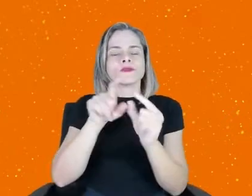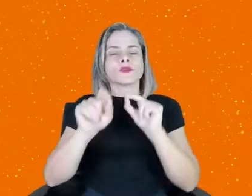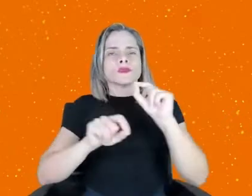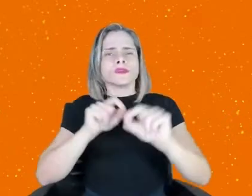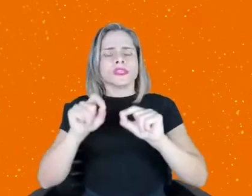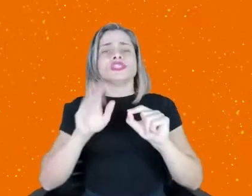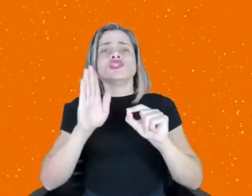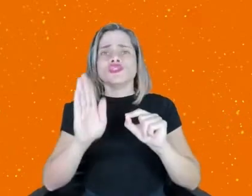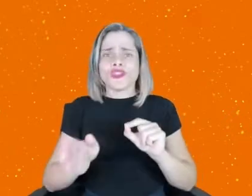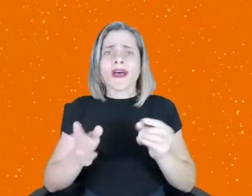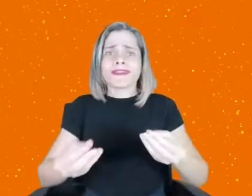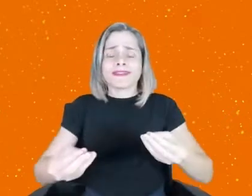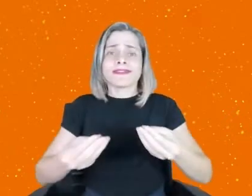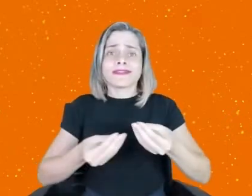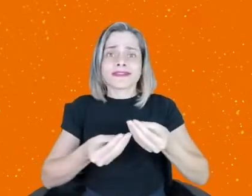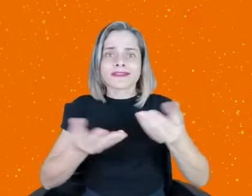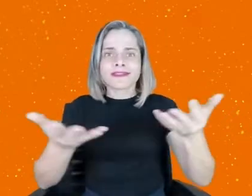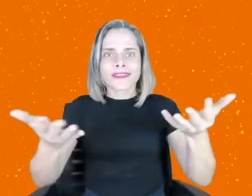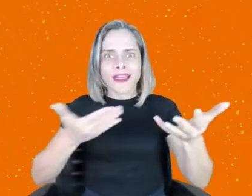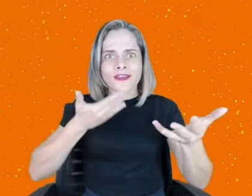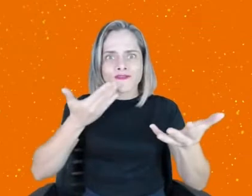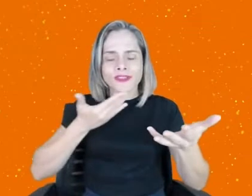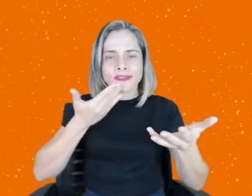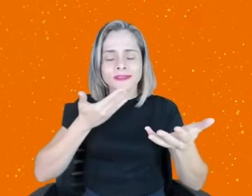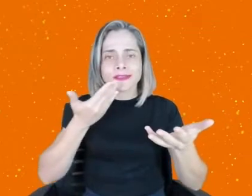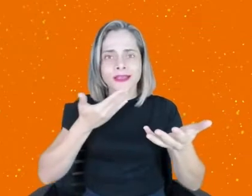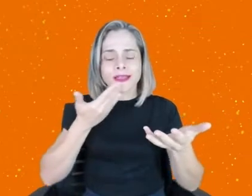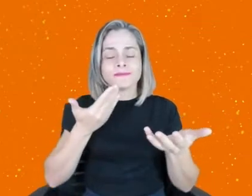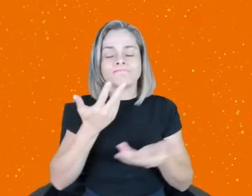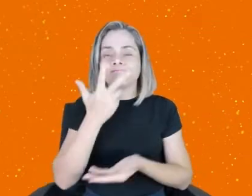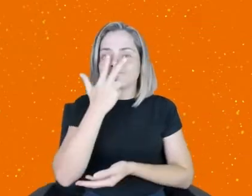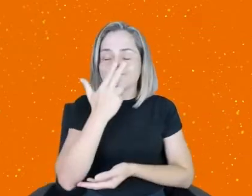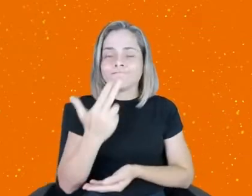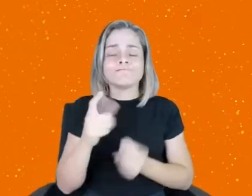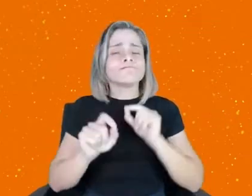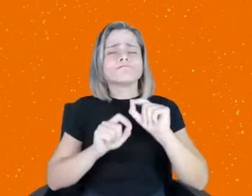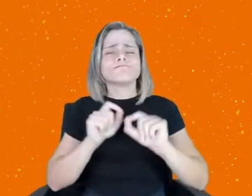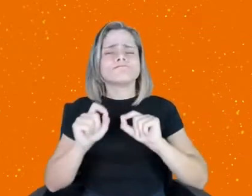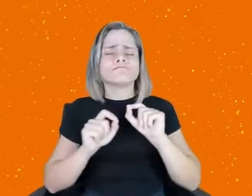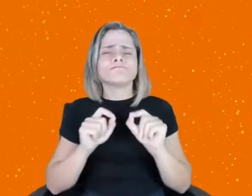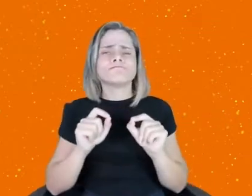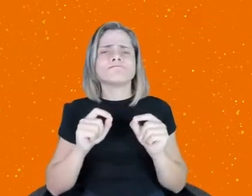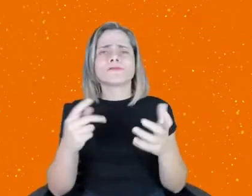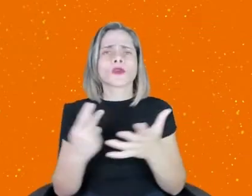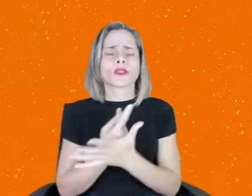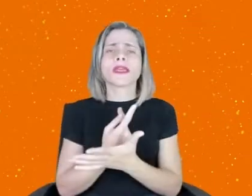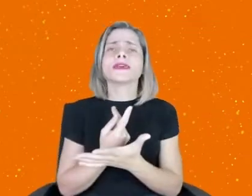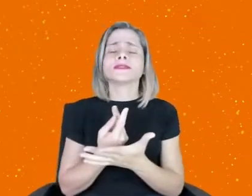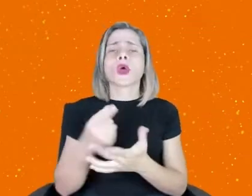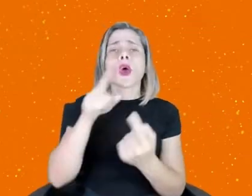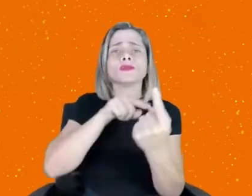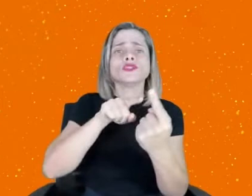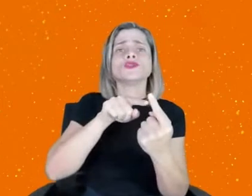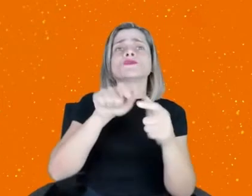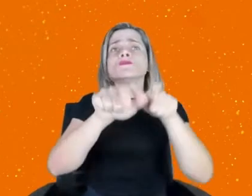todas tem muito é fácil também amigável né algo que seja fácil para o usuário final